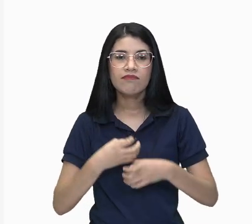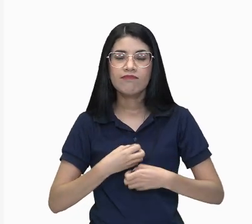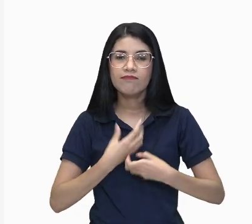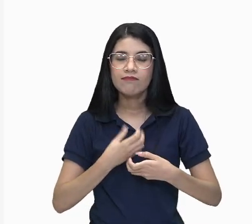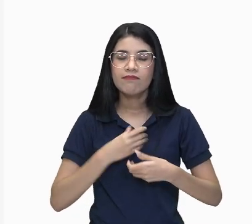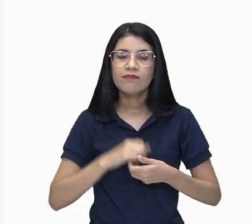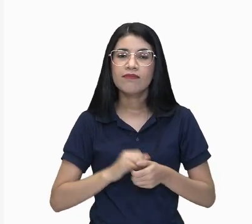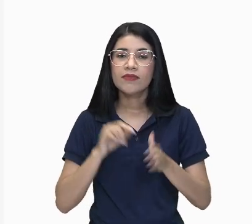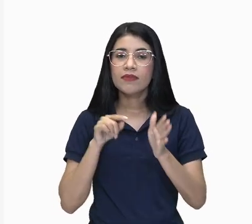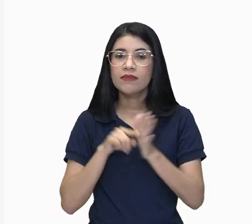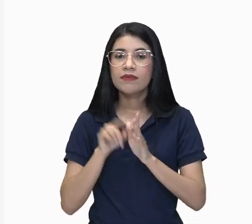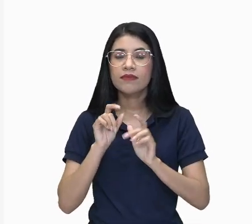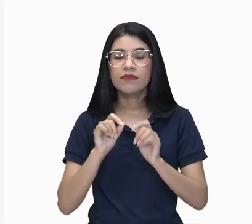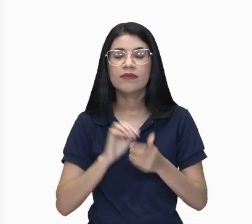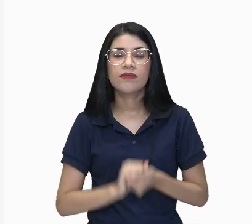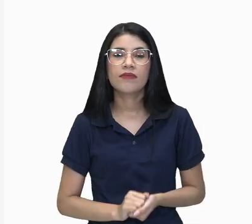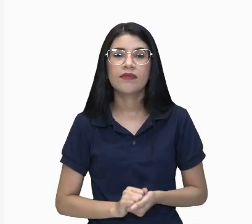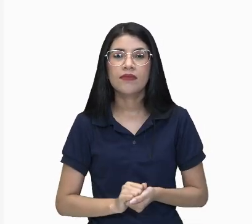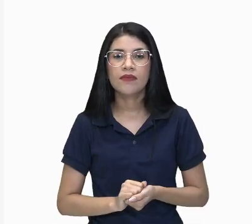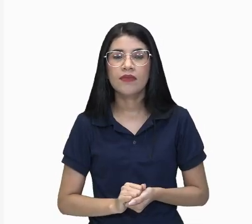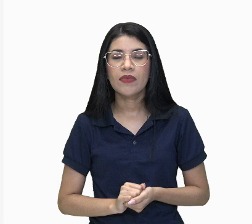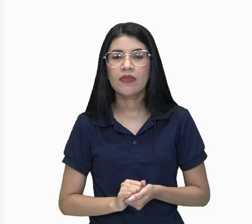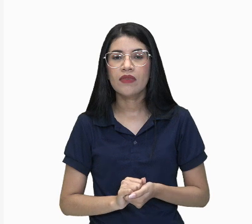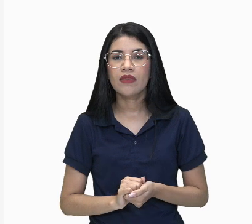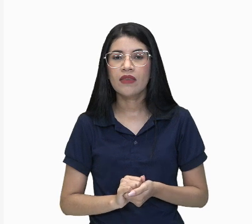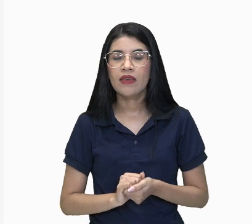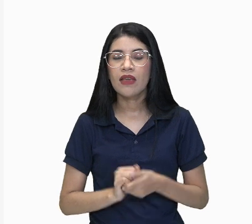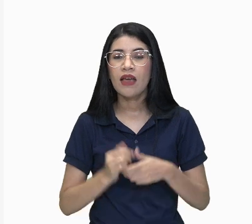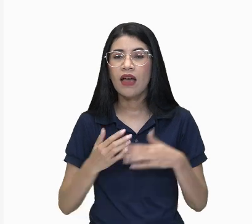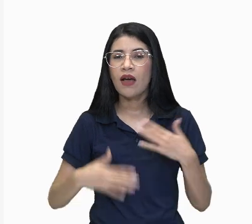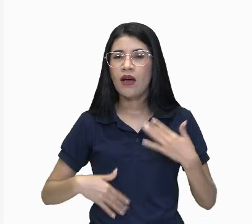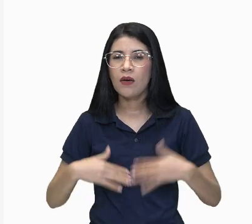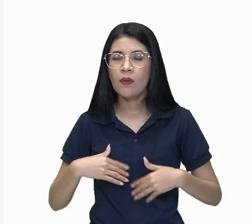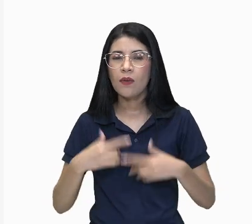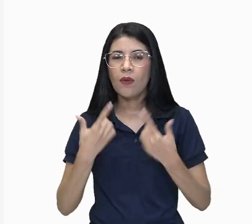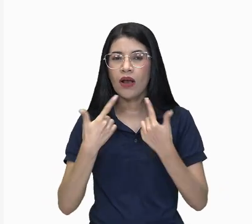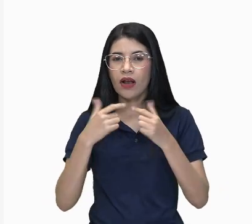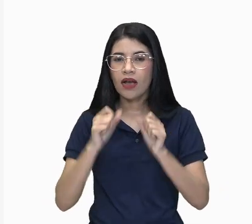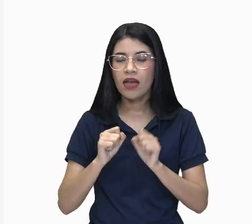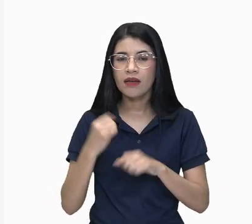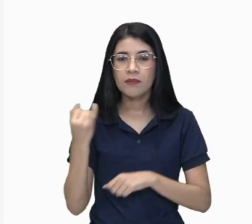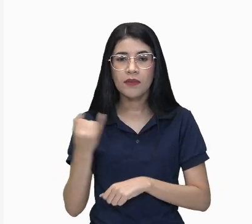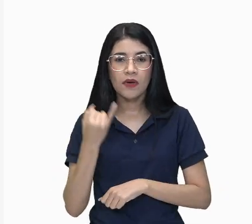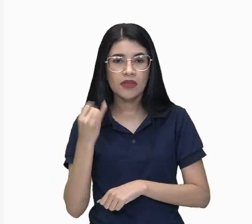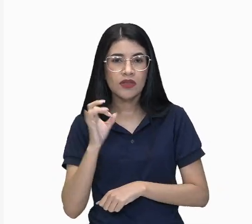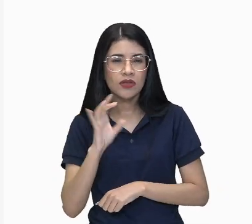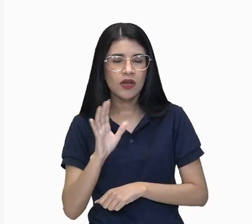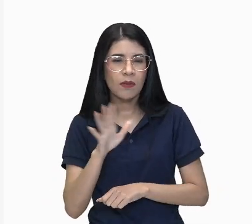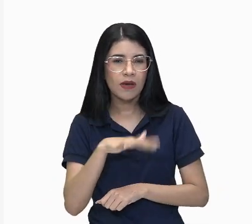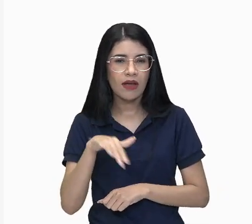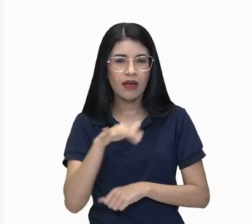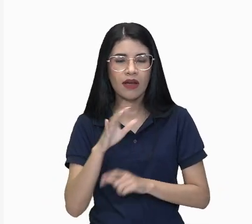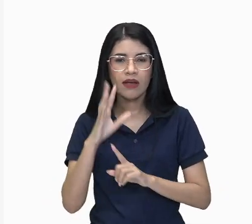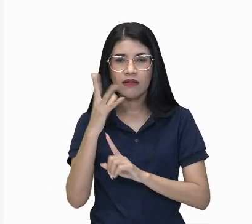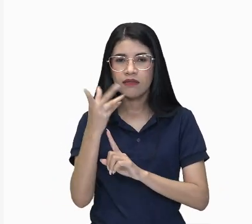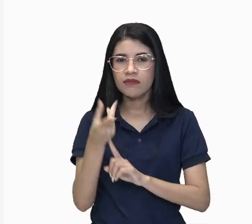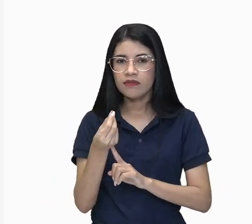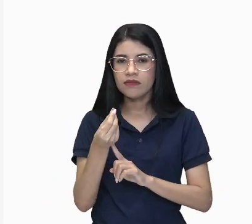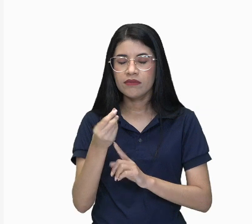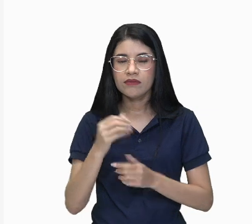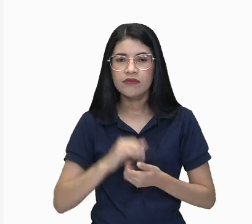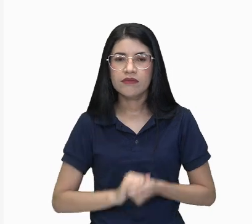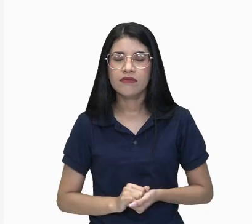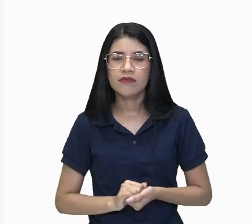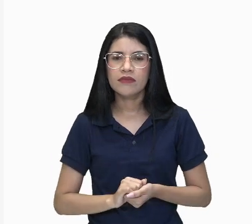ver? A comunicação, linguagem corporal é essencial somente para a arte?